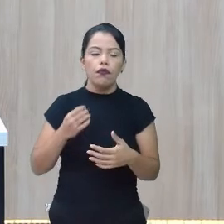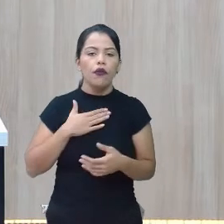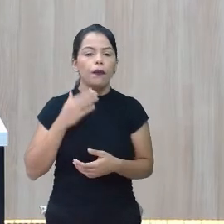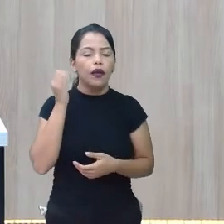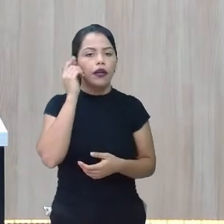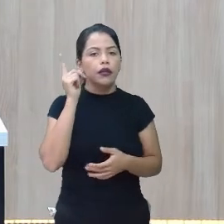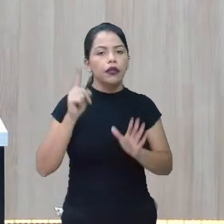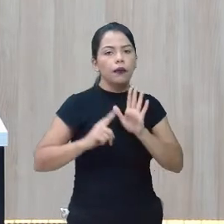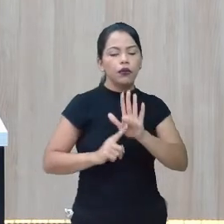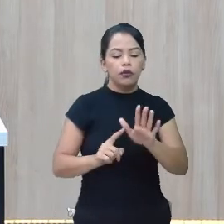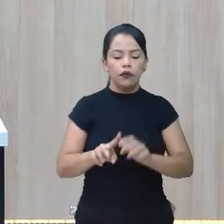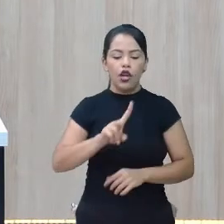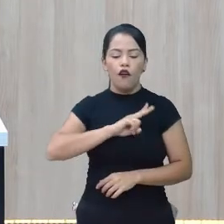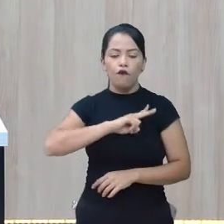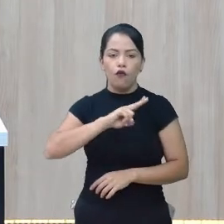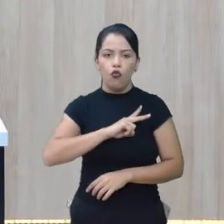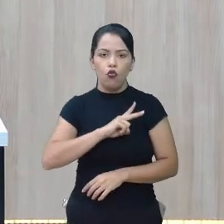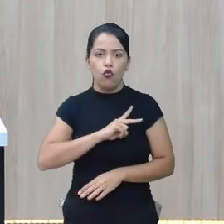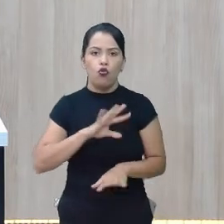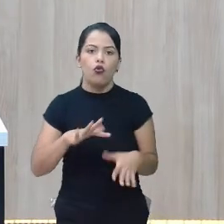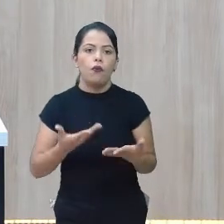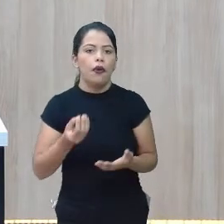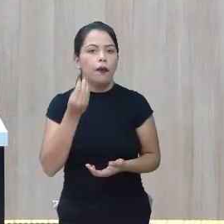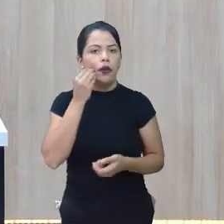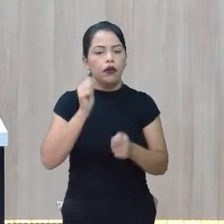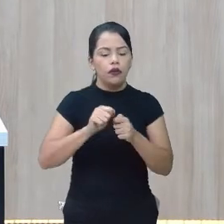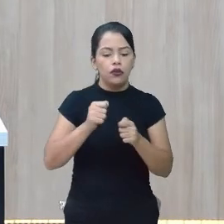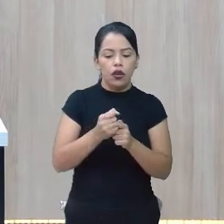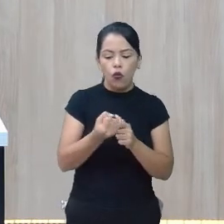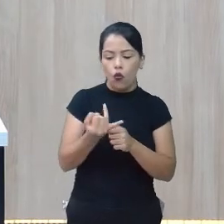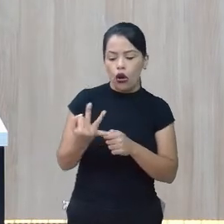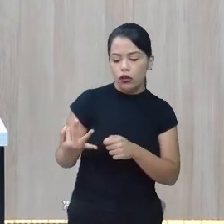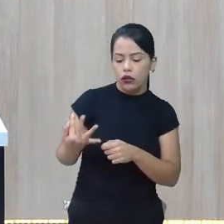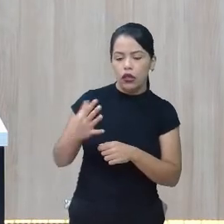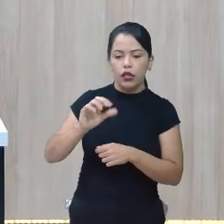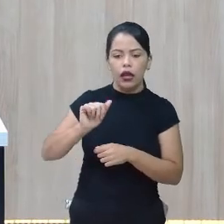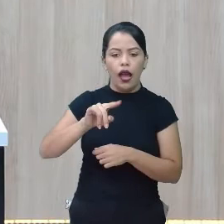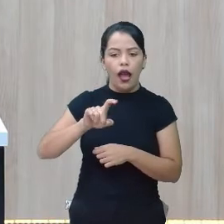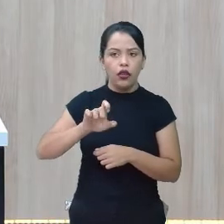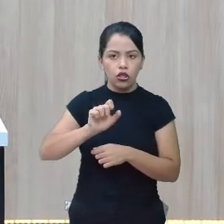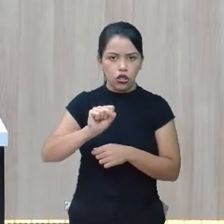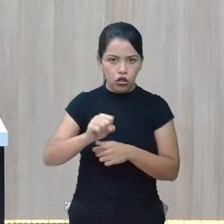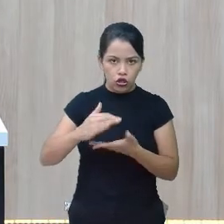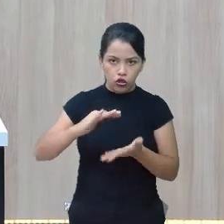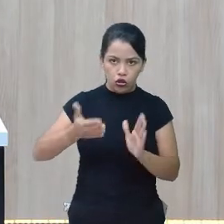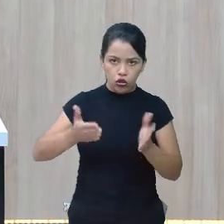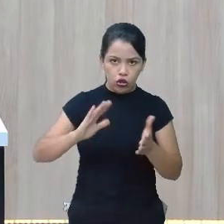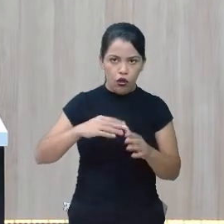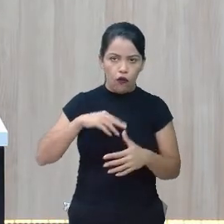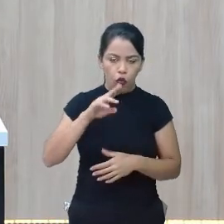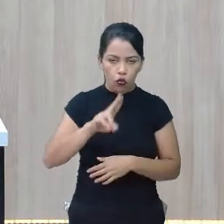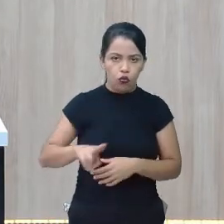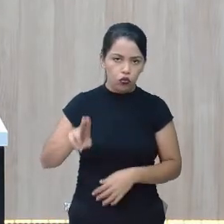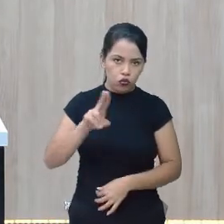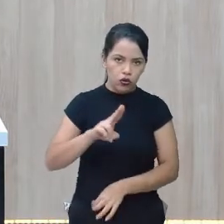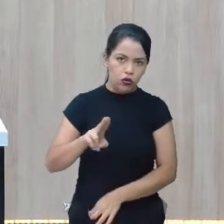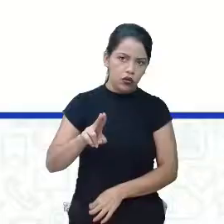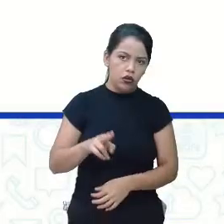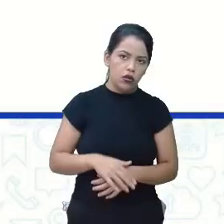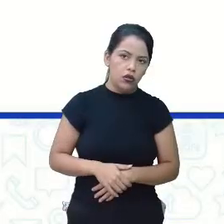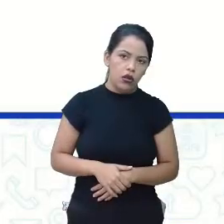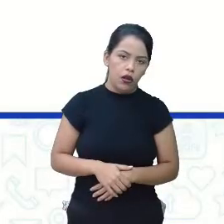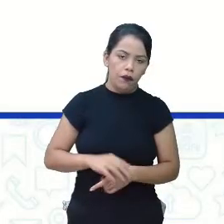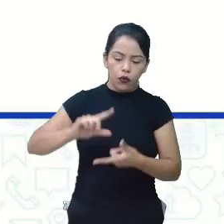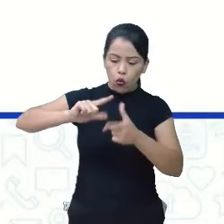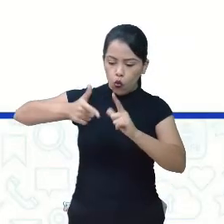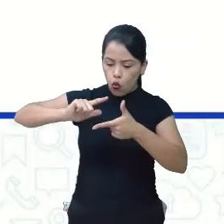o volume do bloco é através dessa quantidade de caixinhas que eu coloco, eu vou utilizar uma caixinha como essa, um cubinho